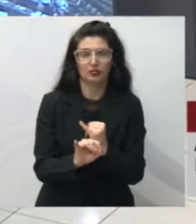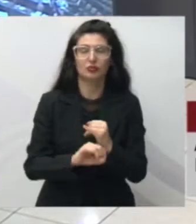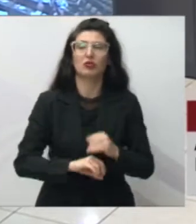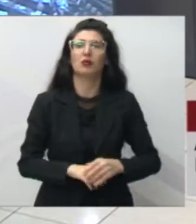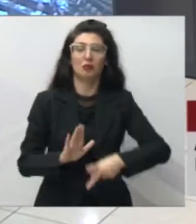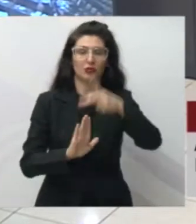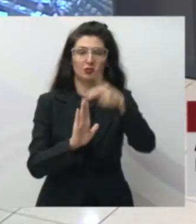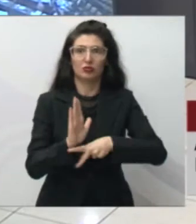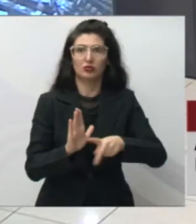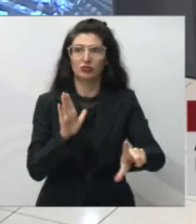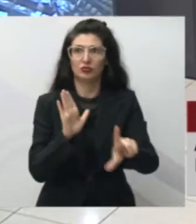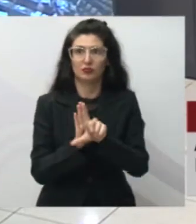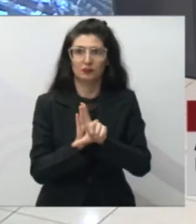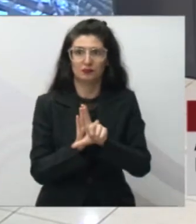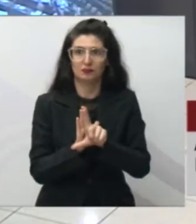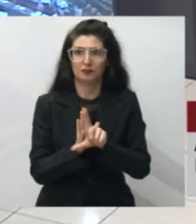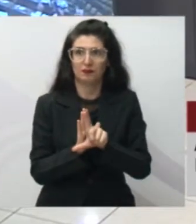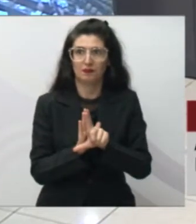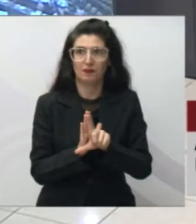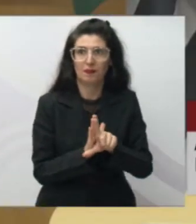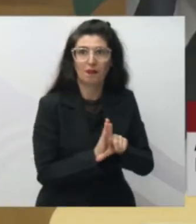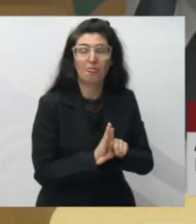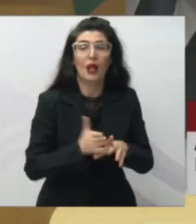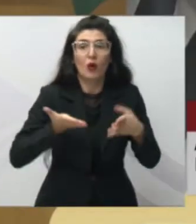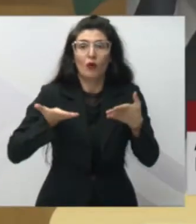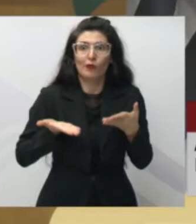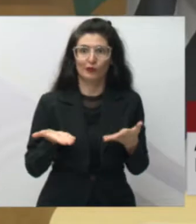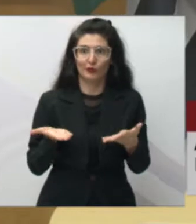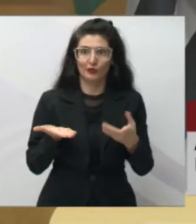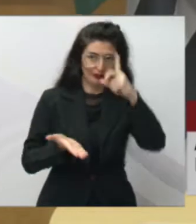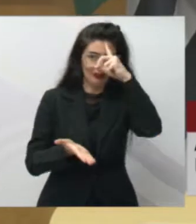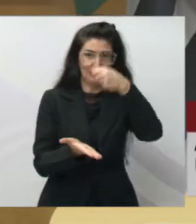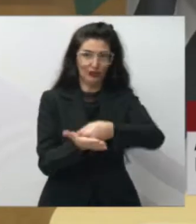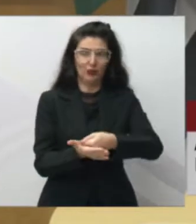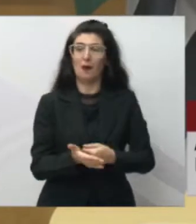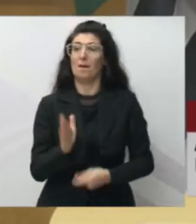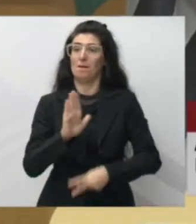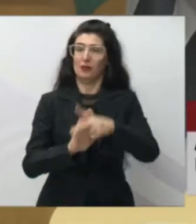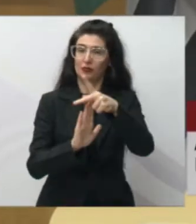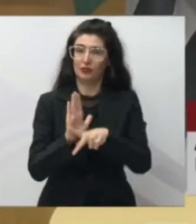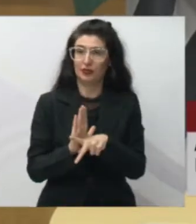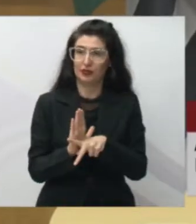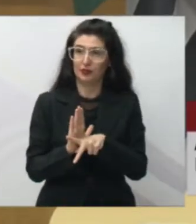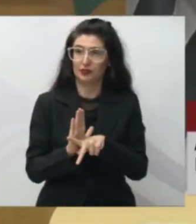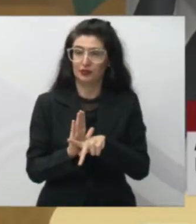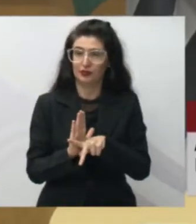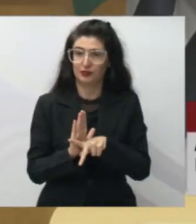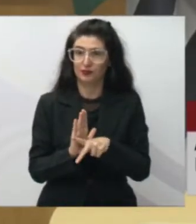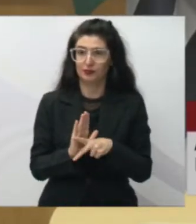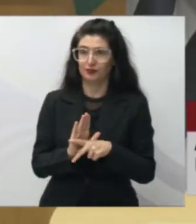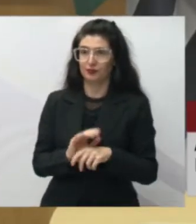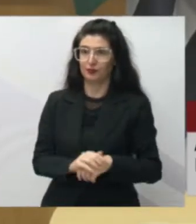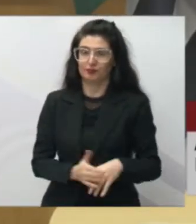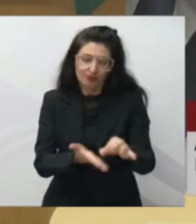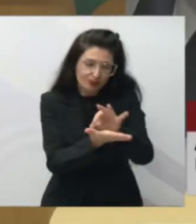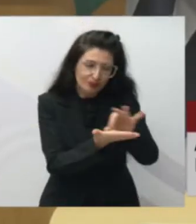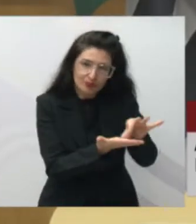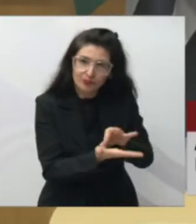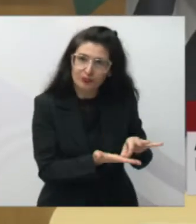de lei que ora estamos apreciando é o projeto de